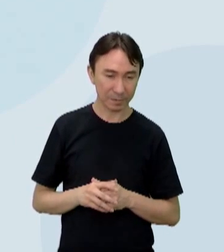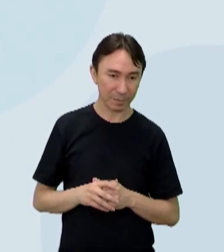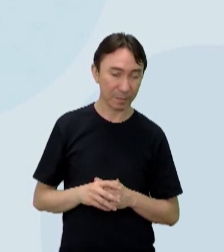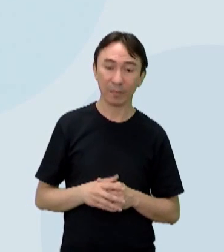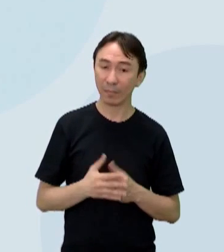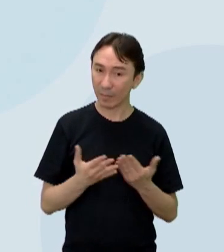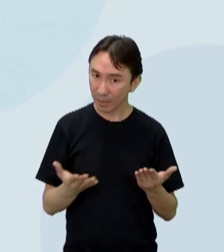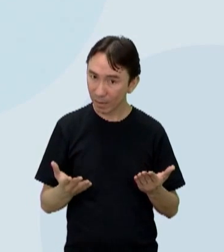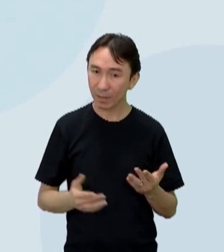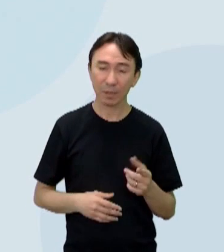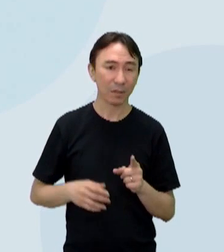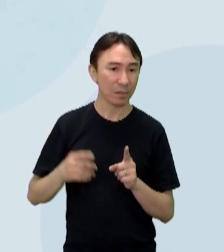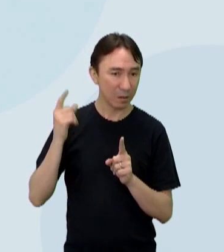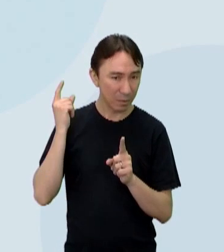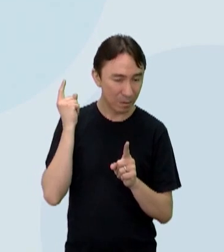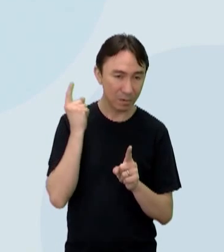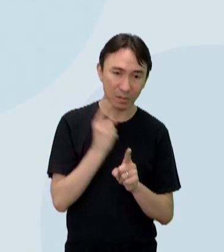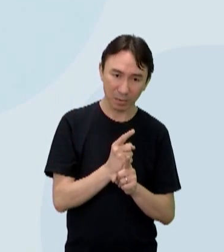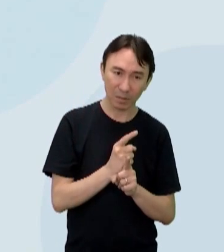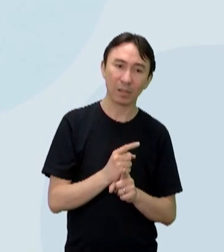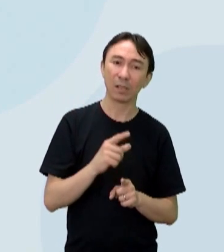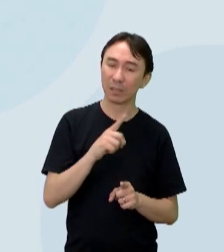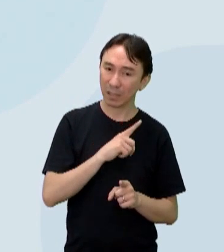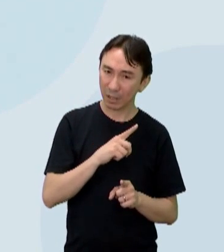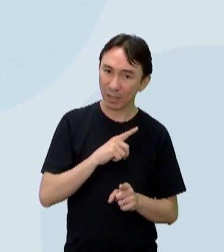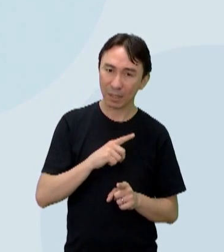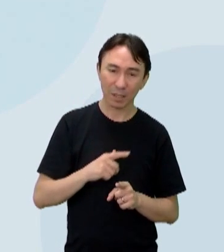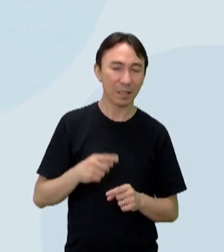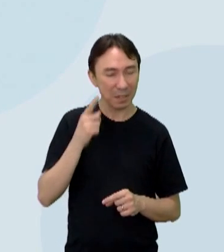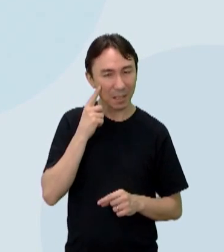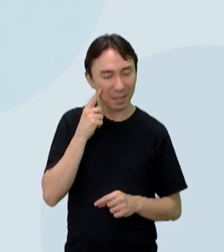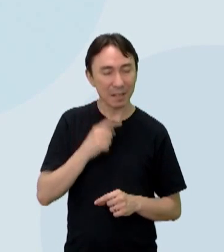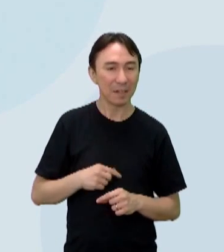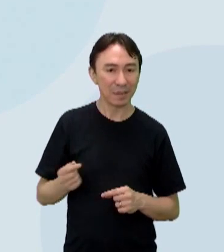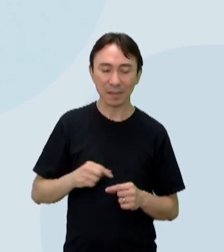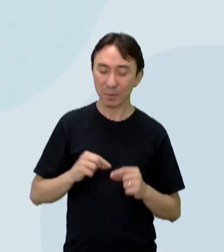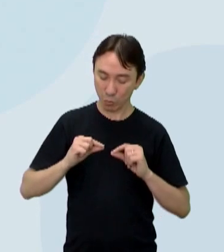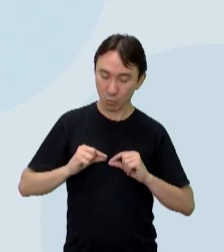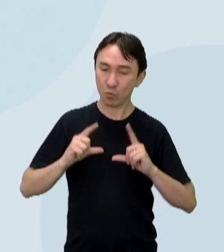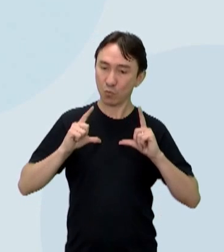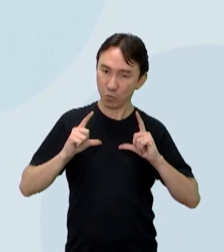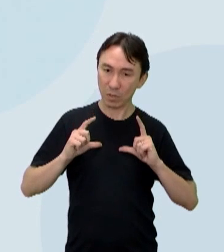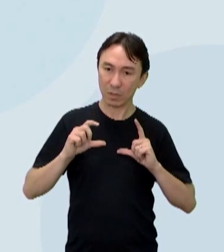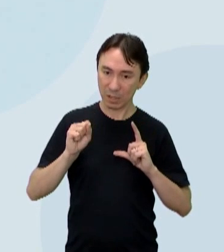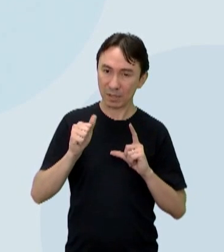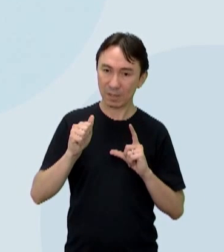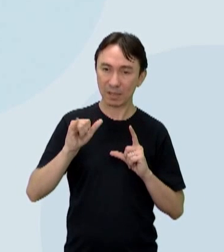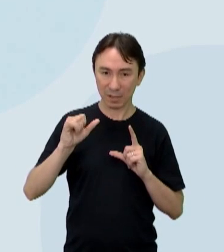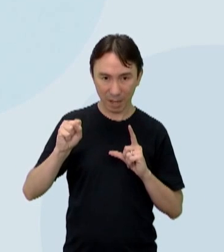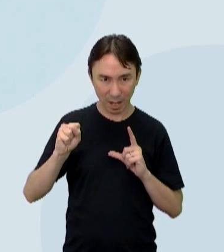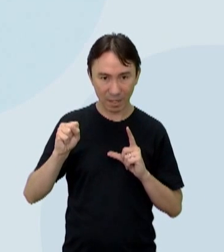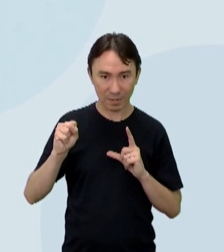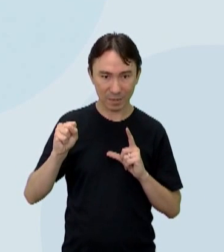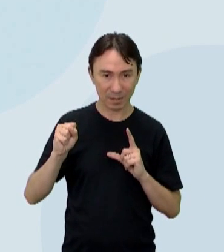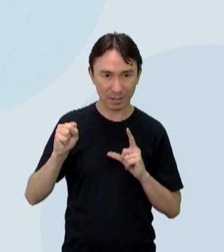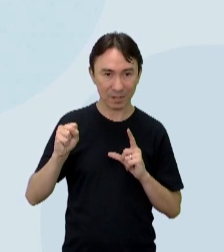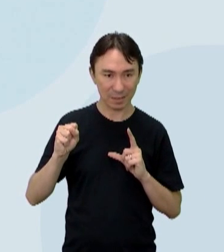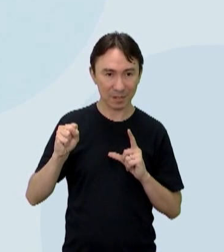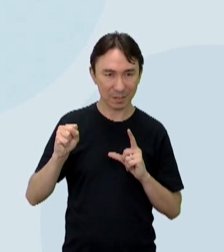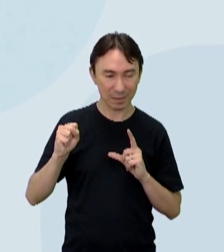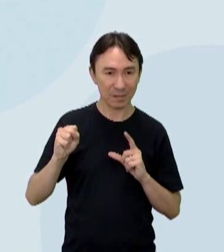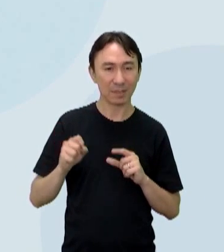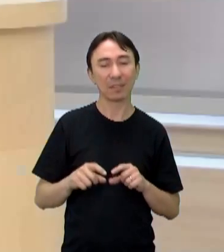nós encontramos que ele repõe sais minerais, pode colocar na questão agora. Nós encontramos